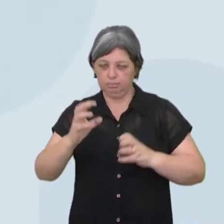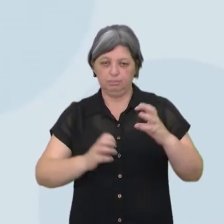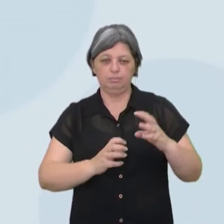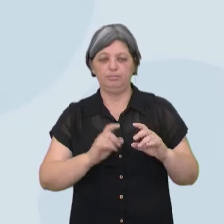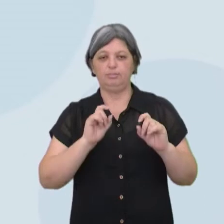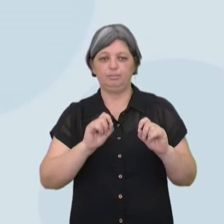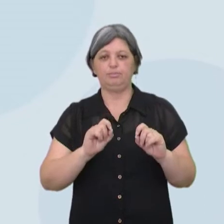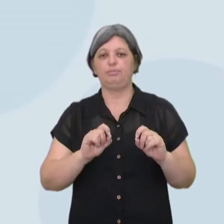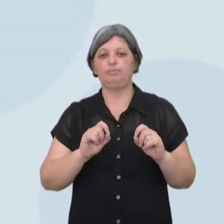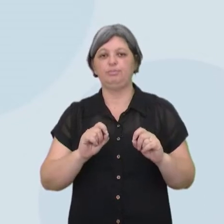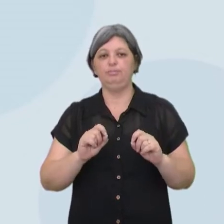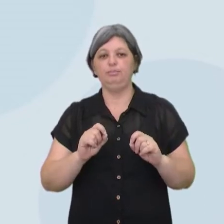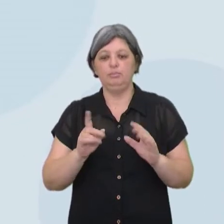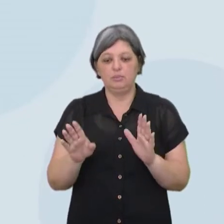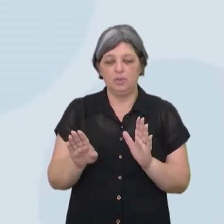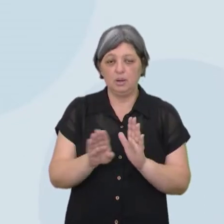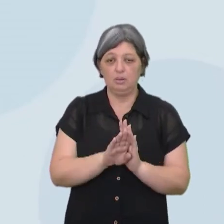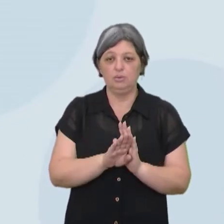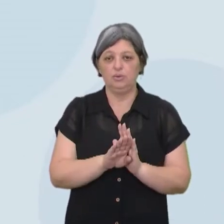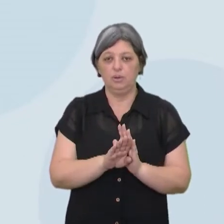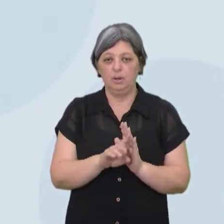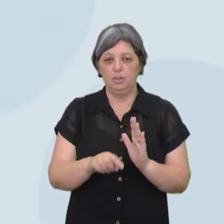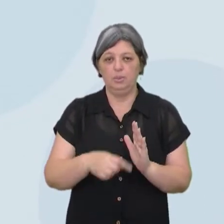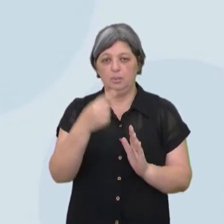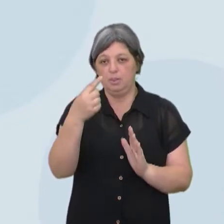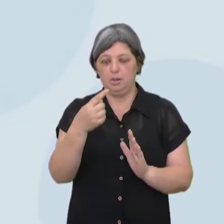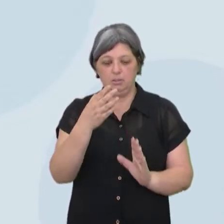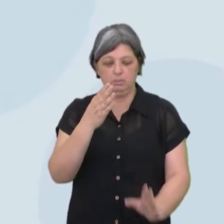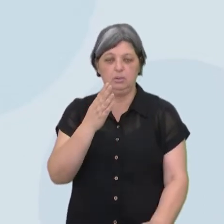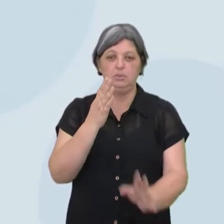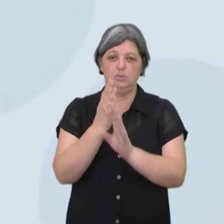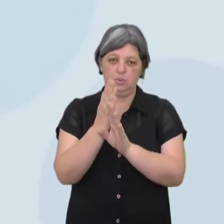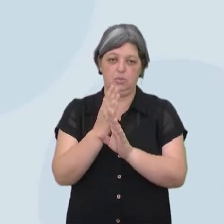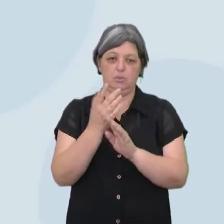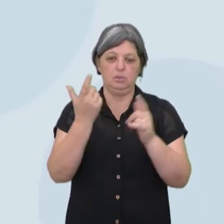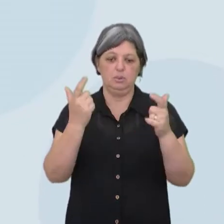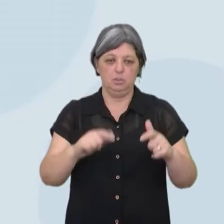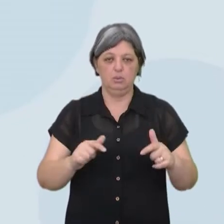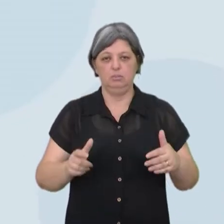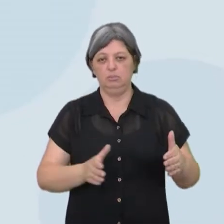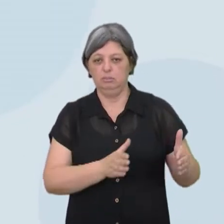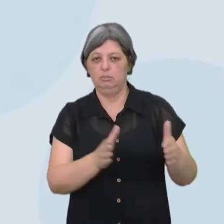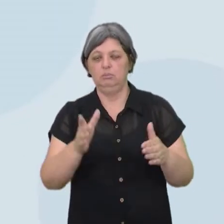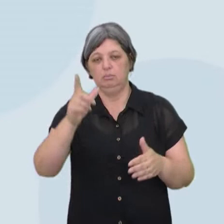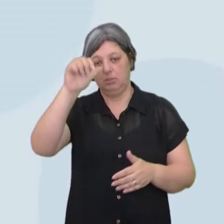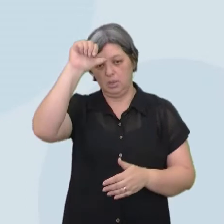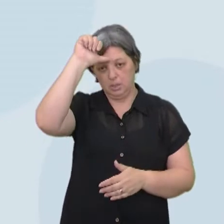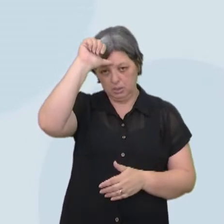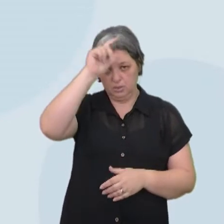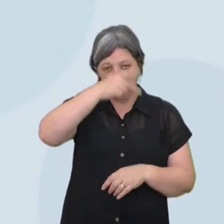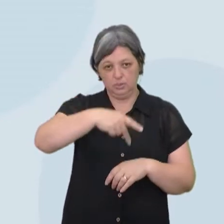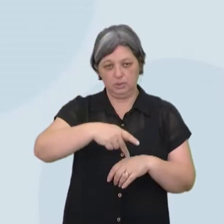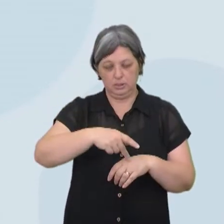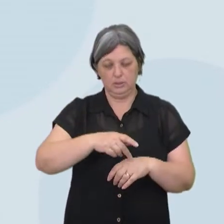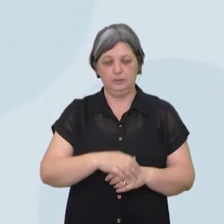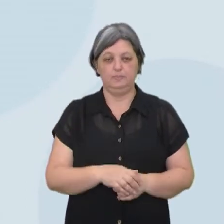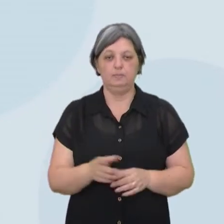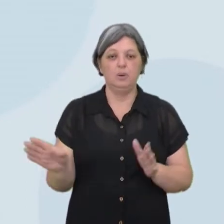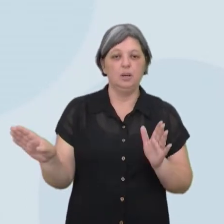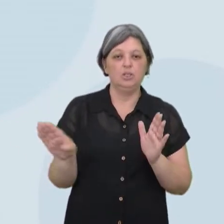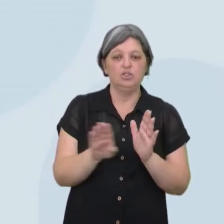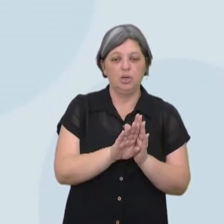para a chegada, né, descobrimento de um novo caminho para as Índias e essa chegada às